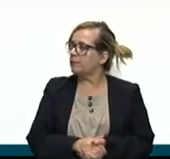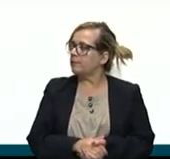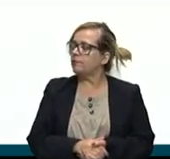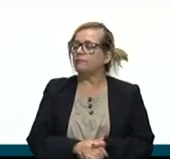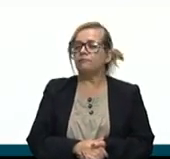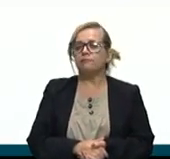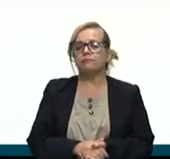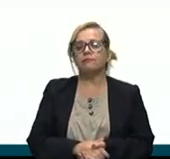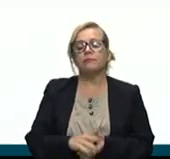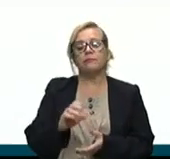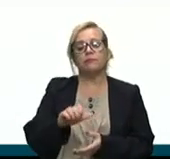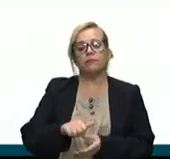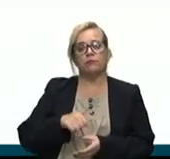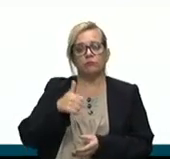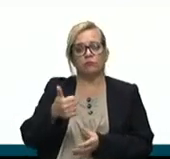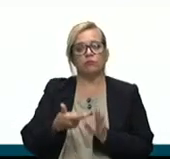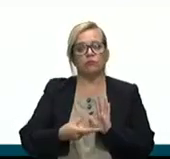é? Positiva significante.